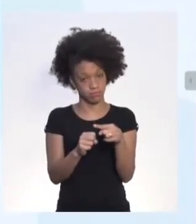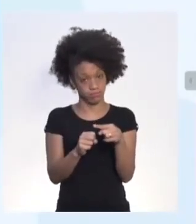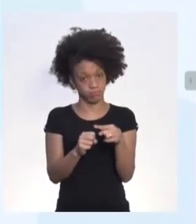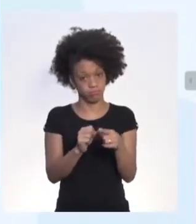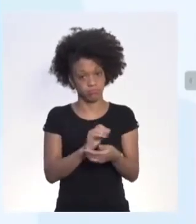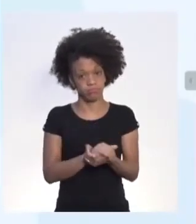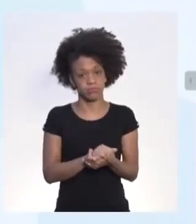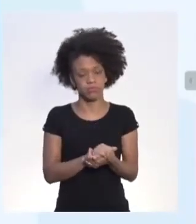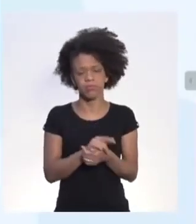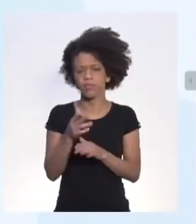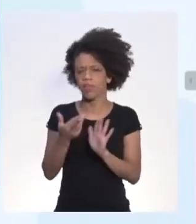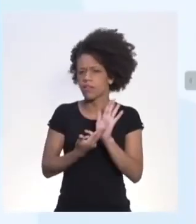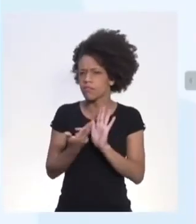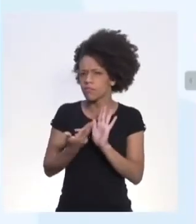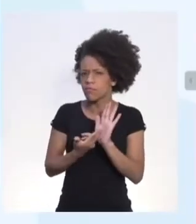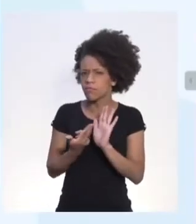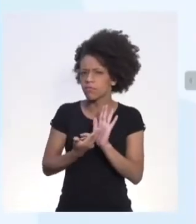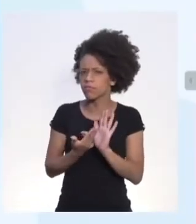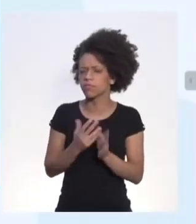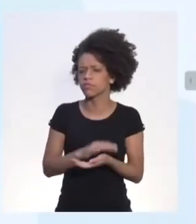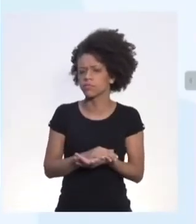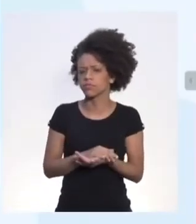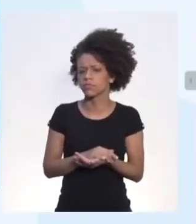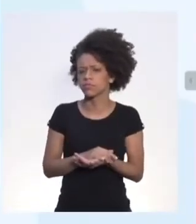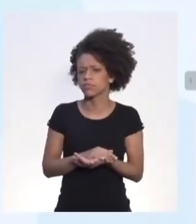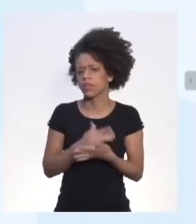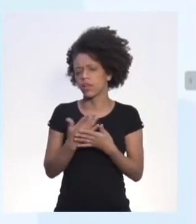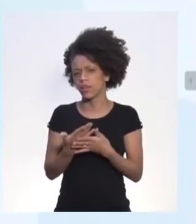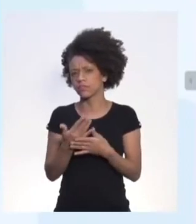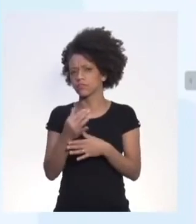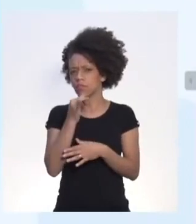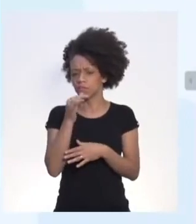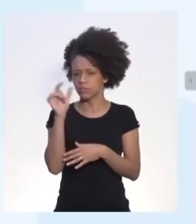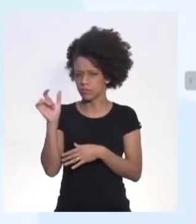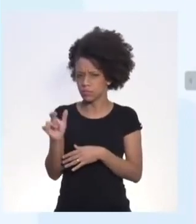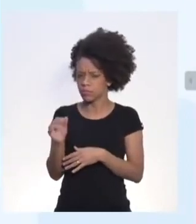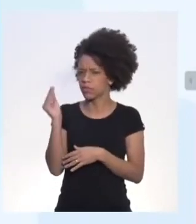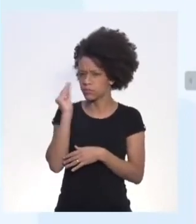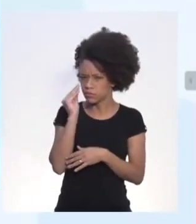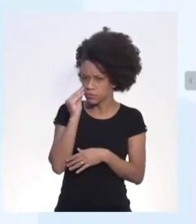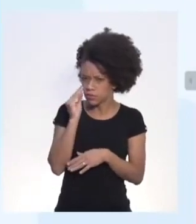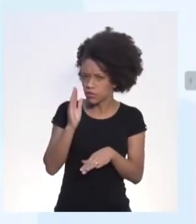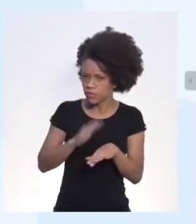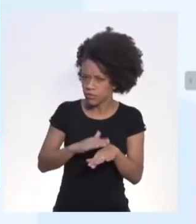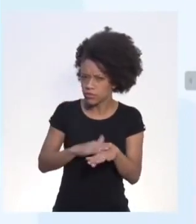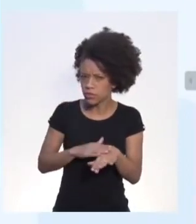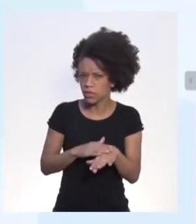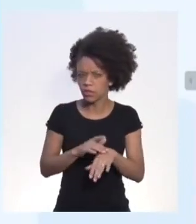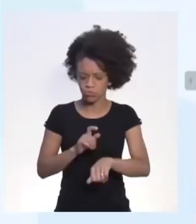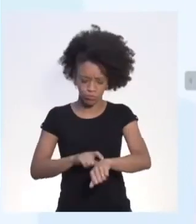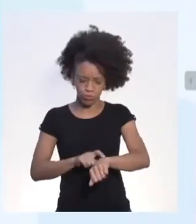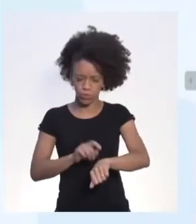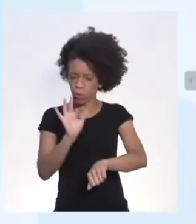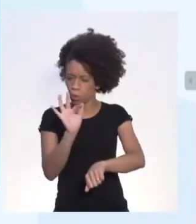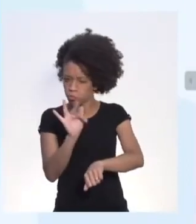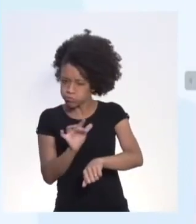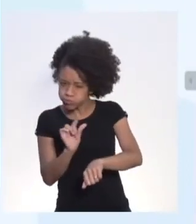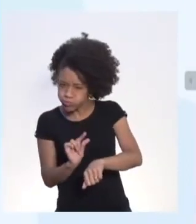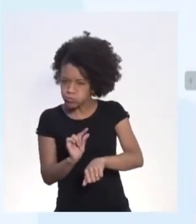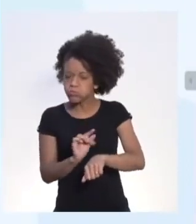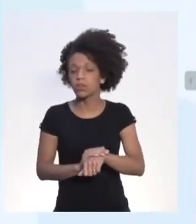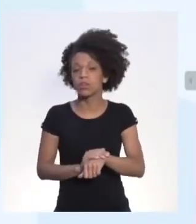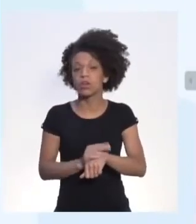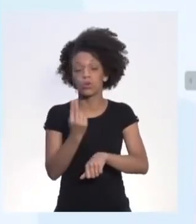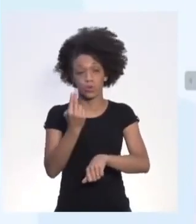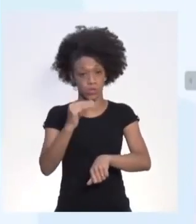oitavos. Essas representações aí, esses modelos, vamos tentar fazer. Como eu tenho o tempo mais curtinho aí, ó, vou dar apenas